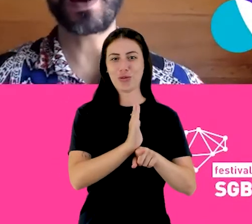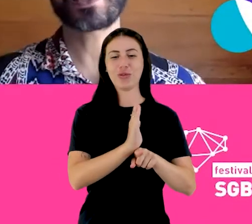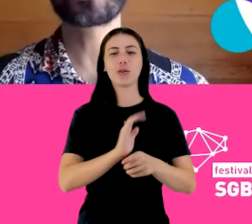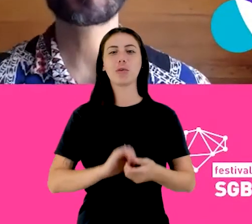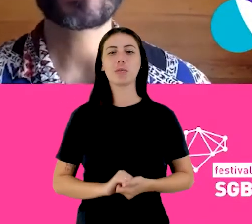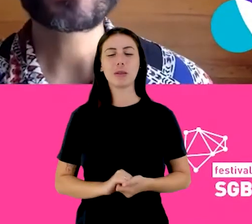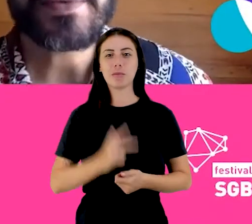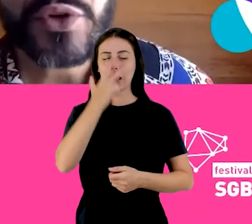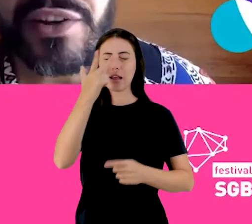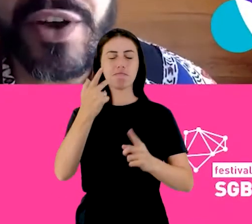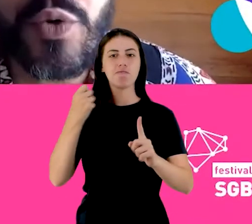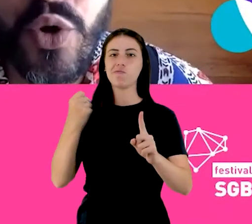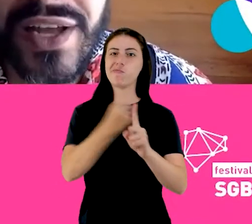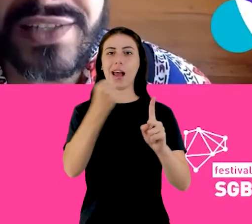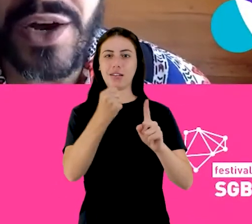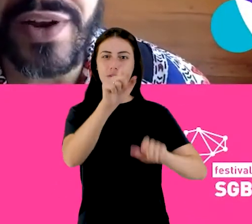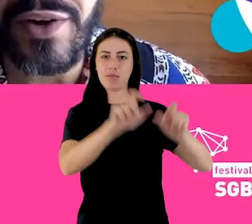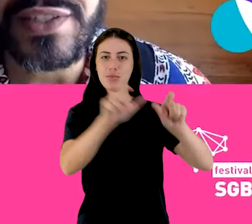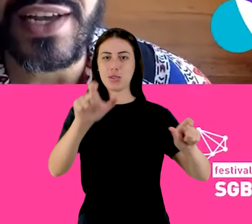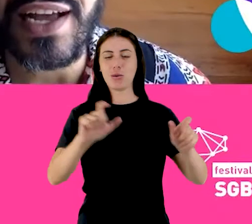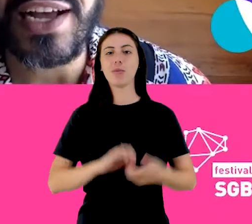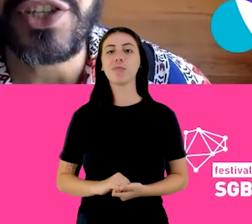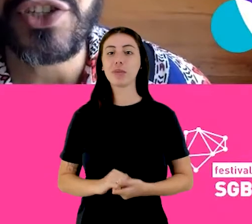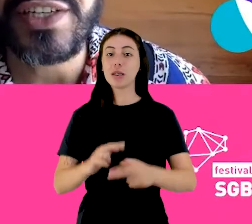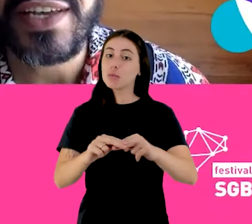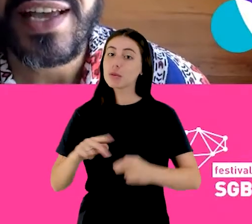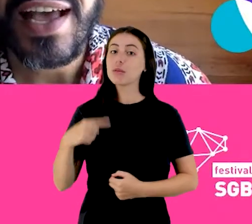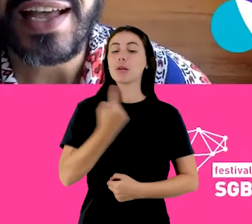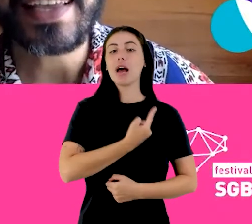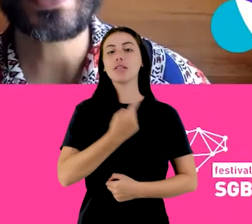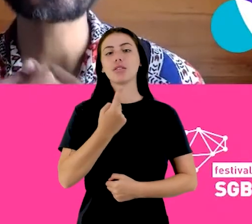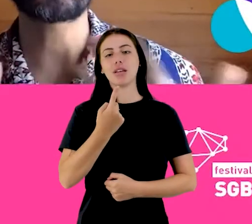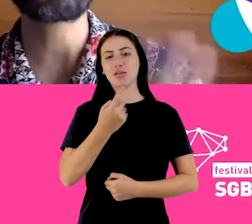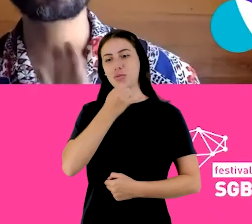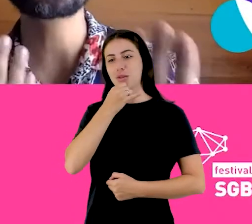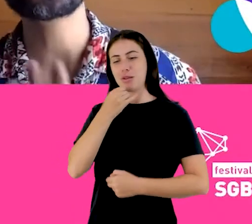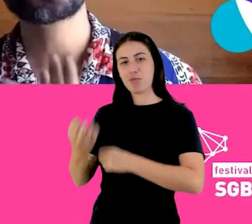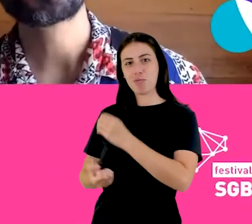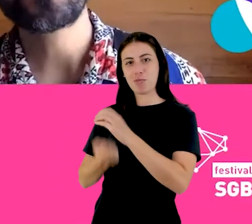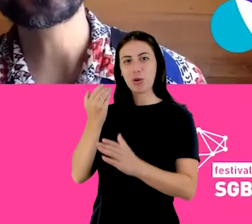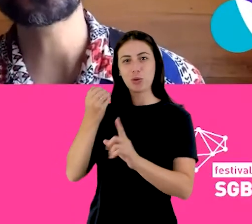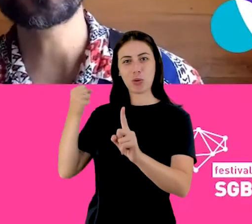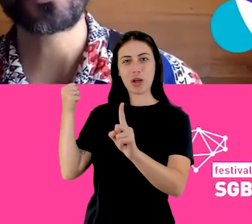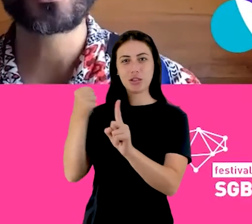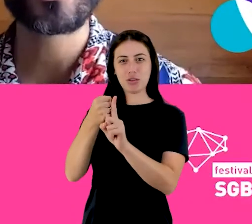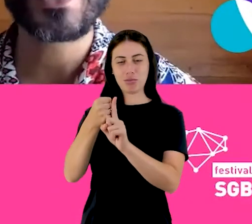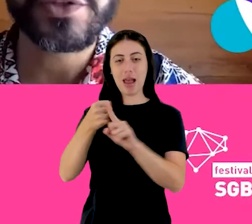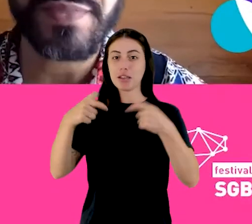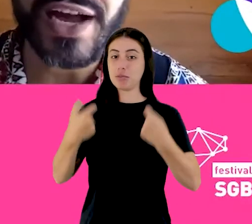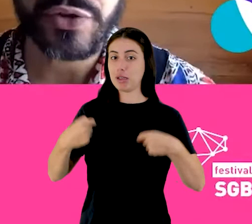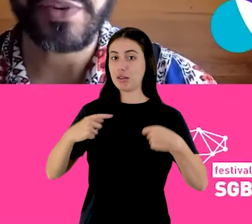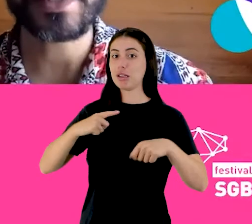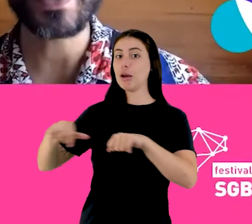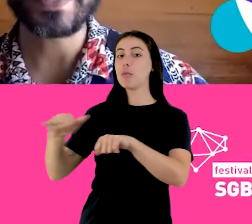de impacto, tem muito a ver com o coração, né, Rosana? A gente tem que ressoar muito, você enquanto produtora